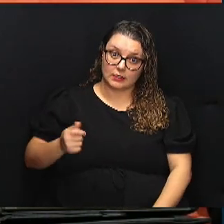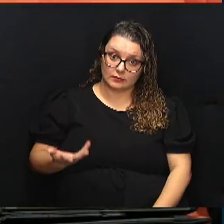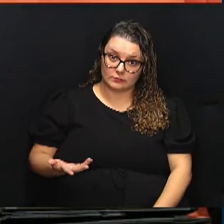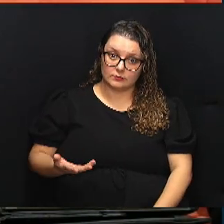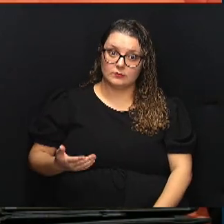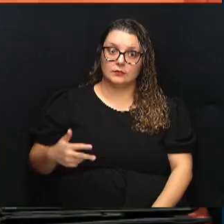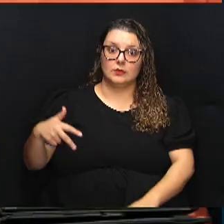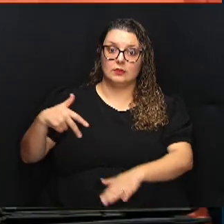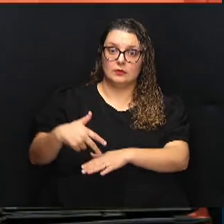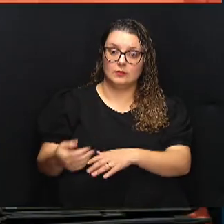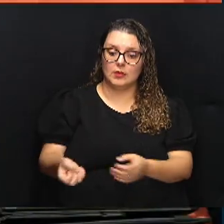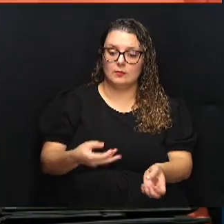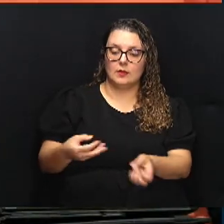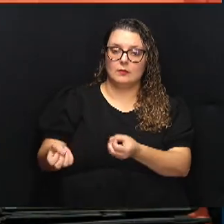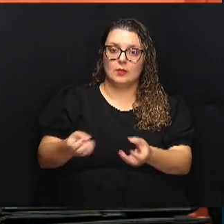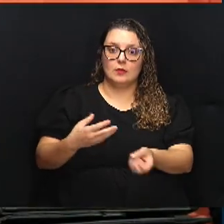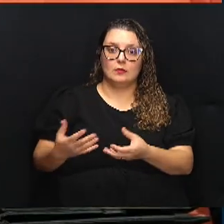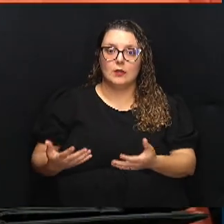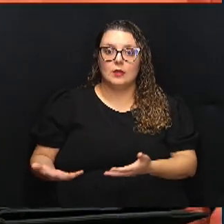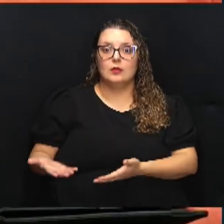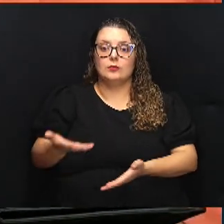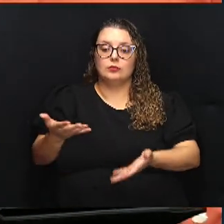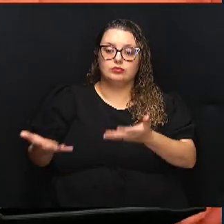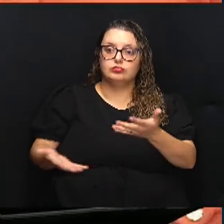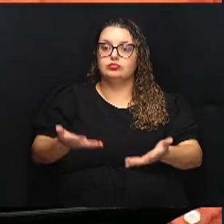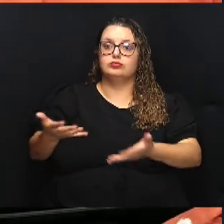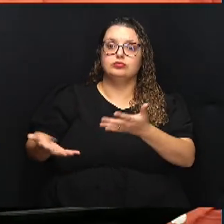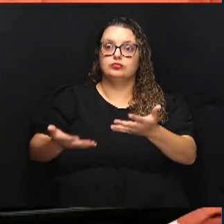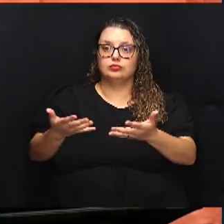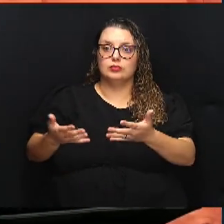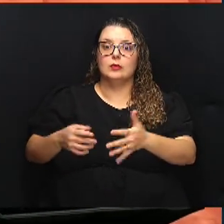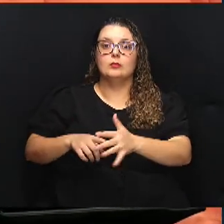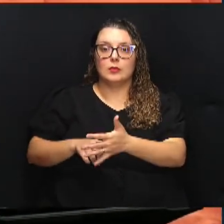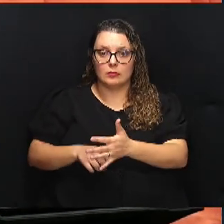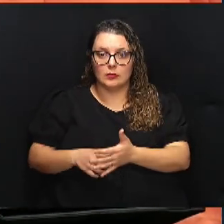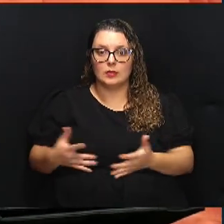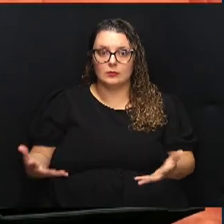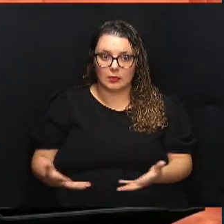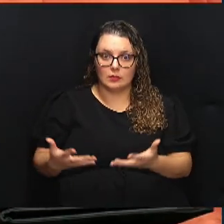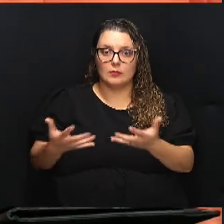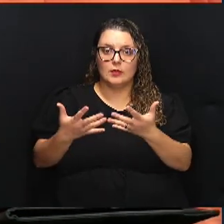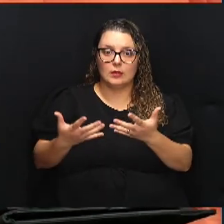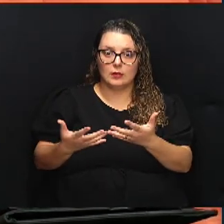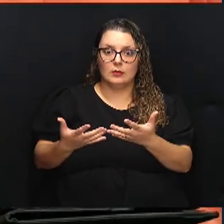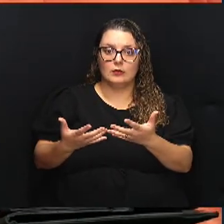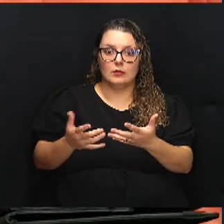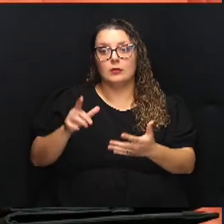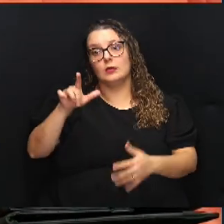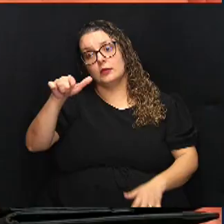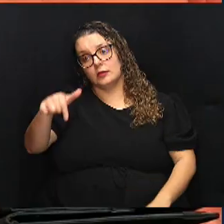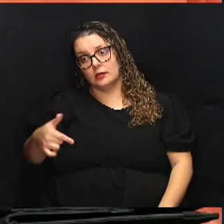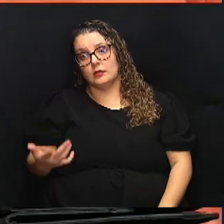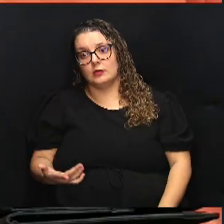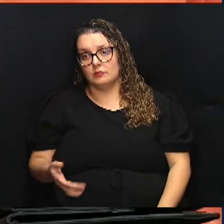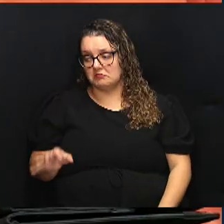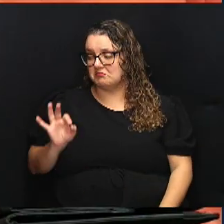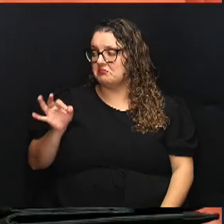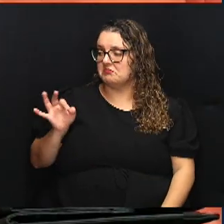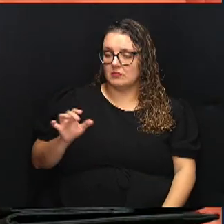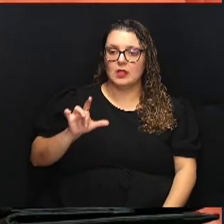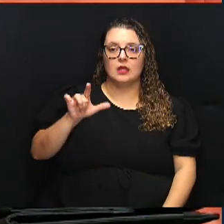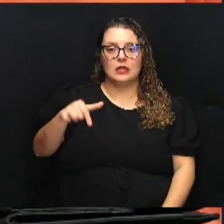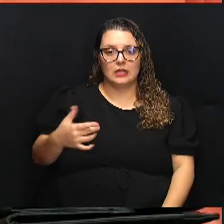lá, atualizando, povoando ele, para que essa máquina se mantenha viva. E, depois Interessante. disso, a gente,